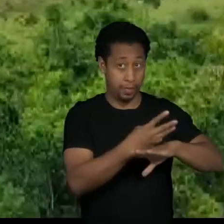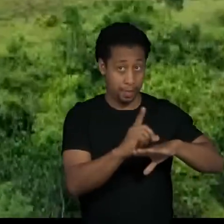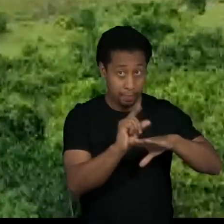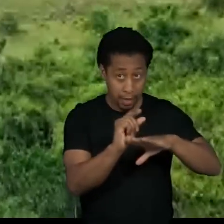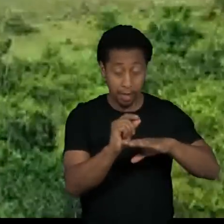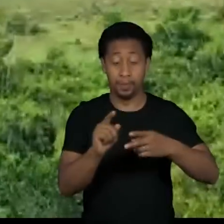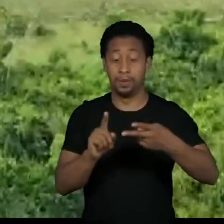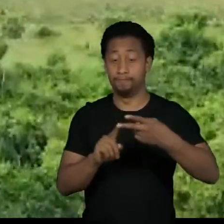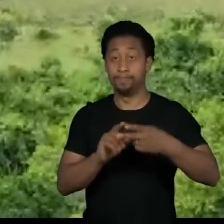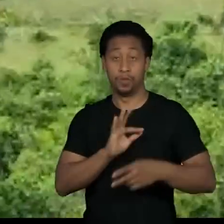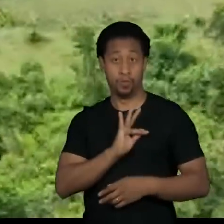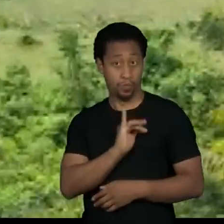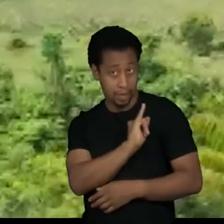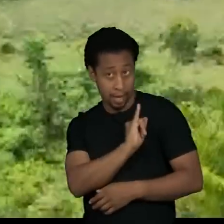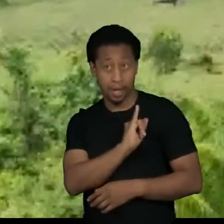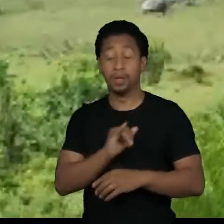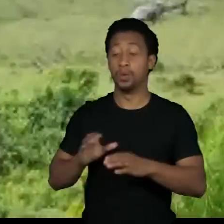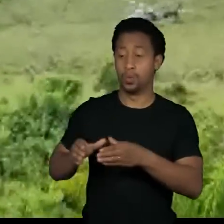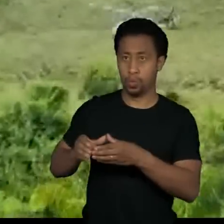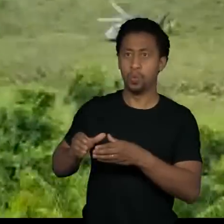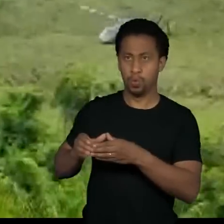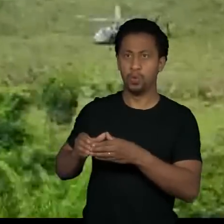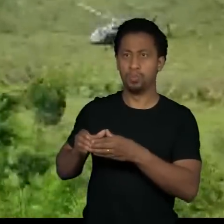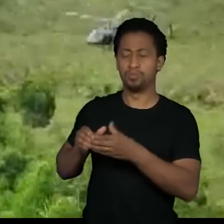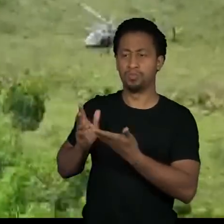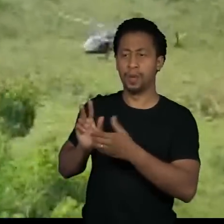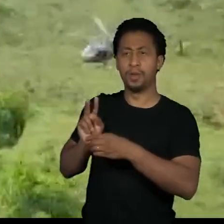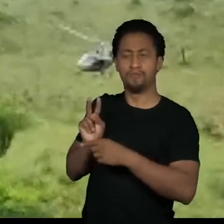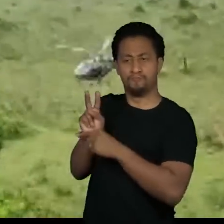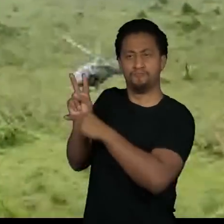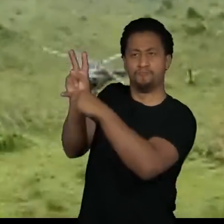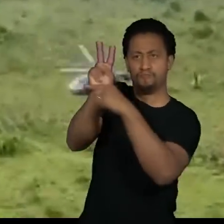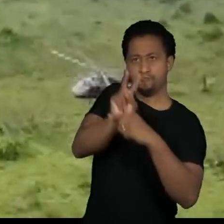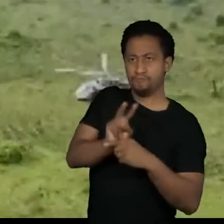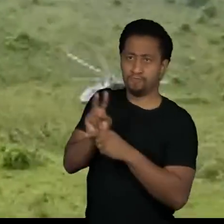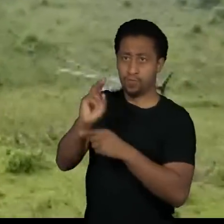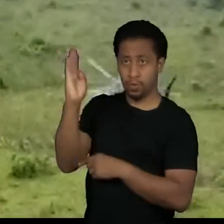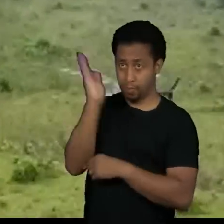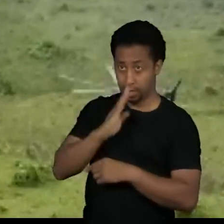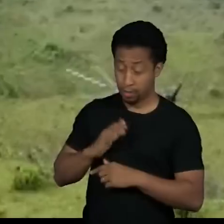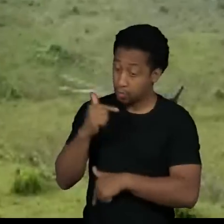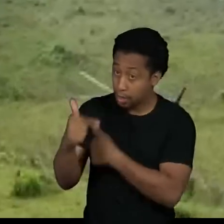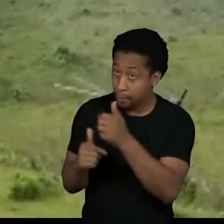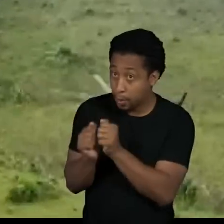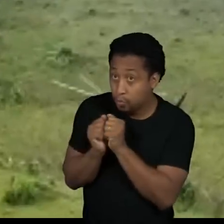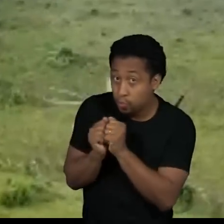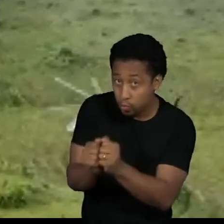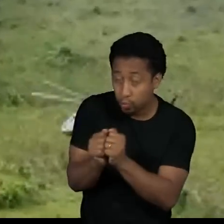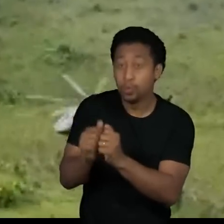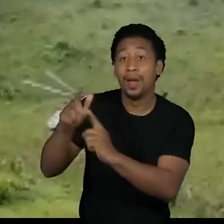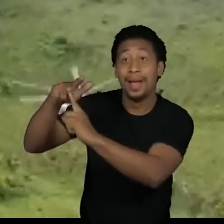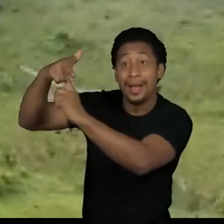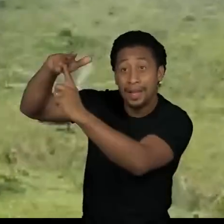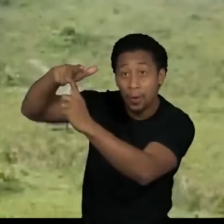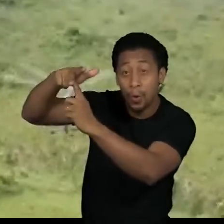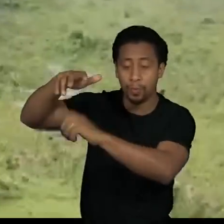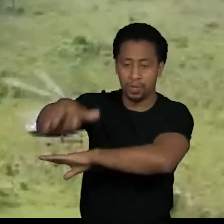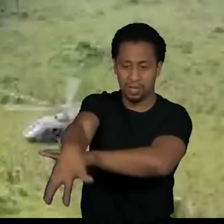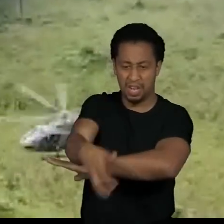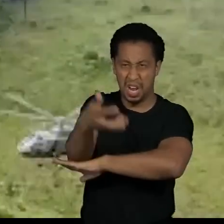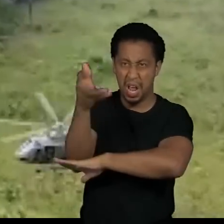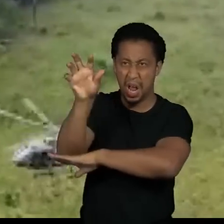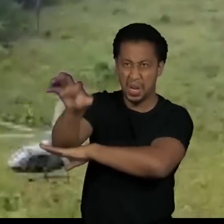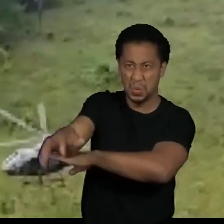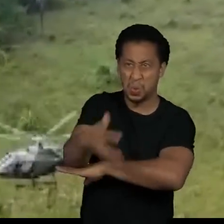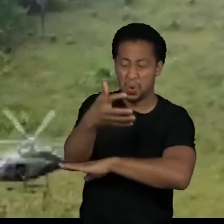Nacional trabalham na operação. Um avião, um helicóptero e um trator foram destruídos. Houve apreensão de